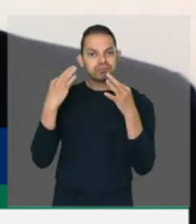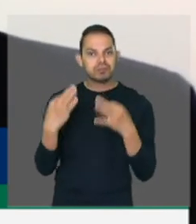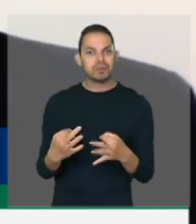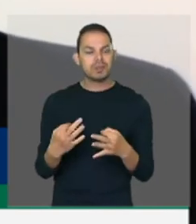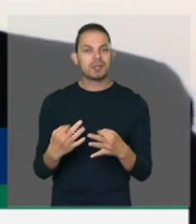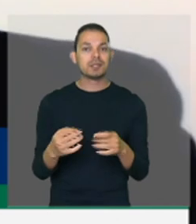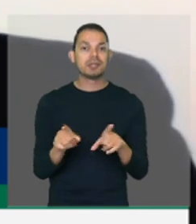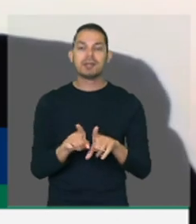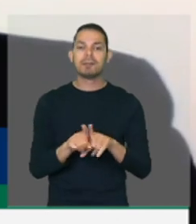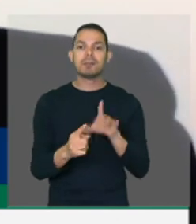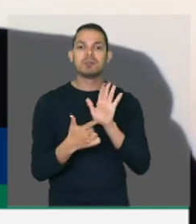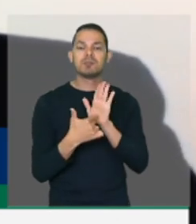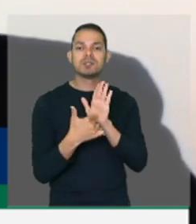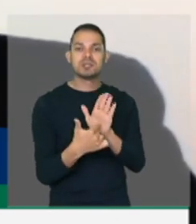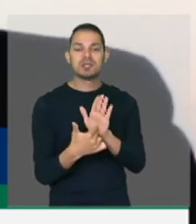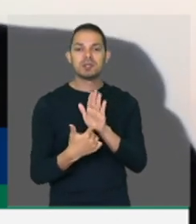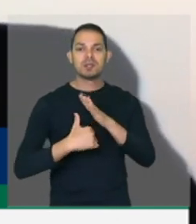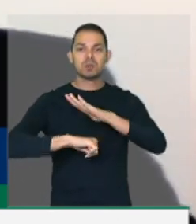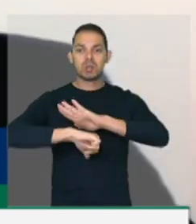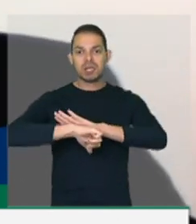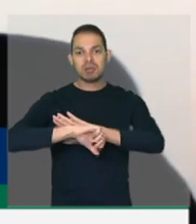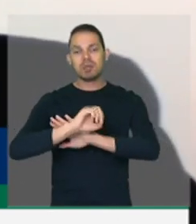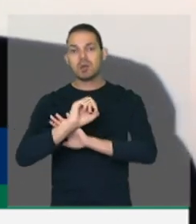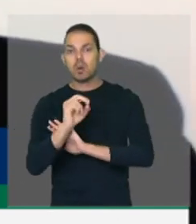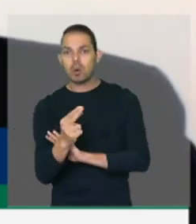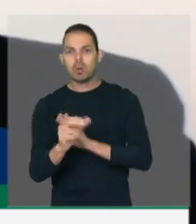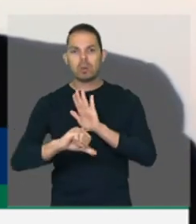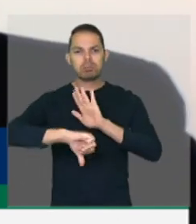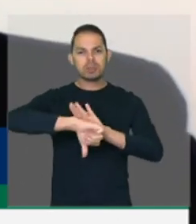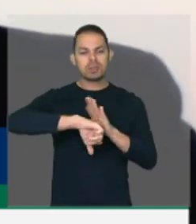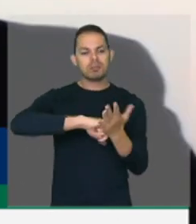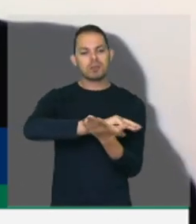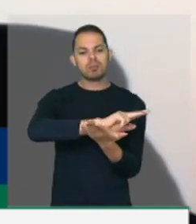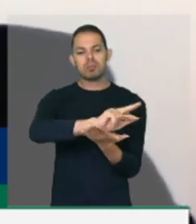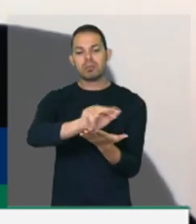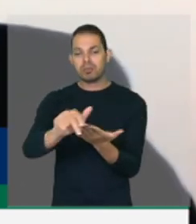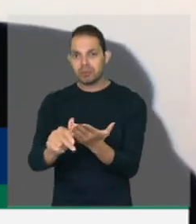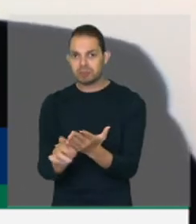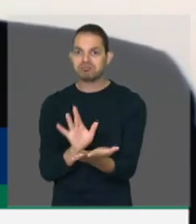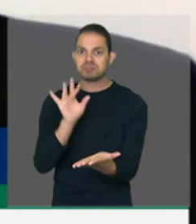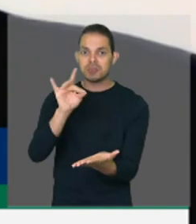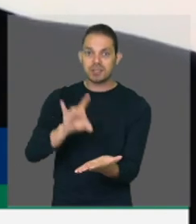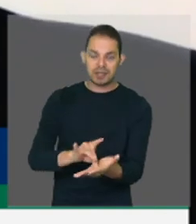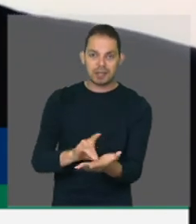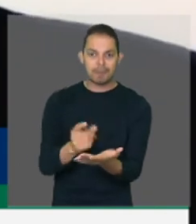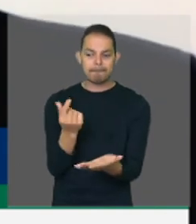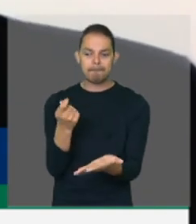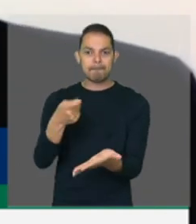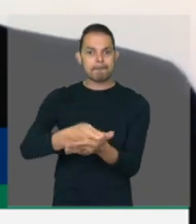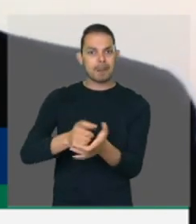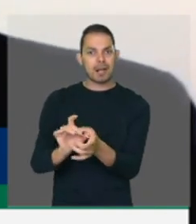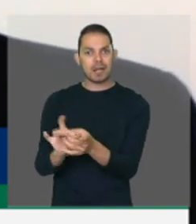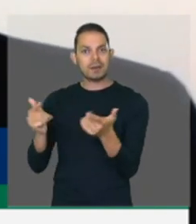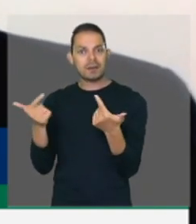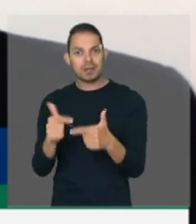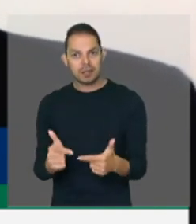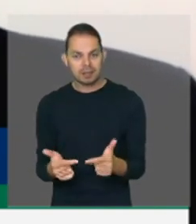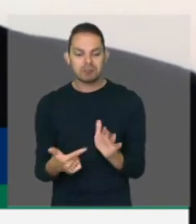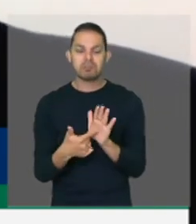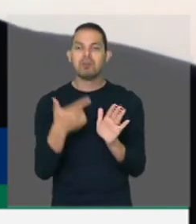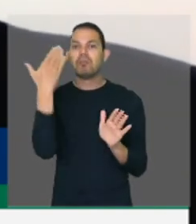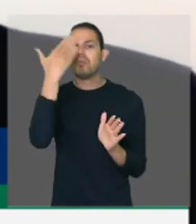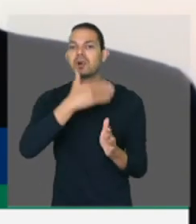então identificando que o crime ou os crimes imputados seriam efetivamente inafiançáveis, uma vez que esses